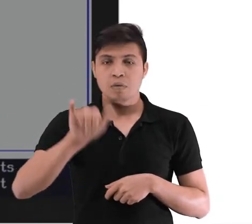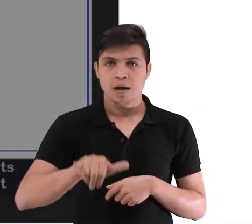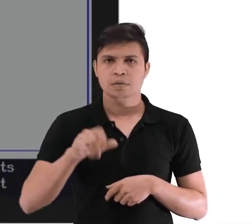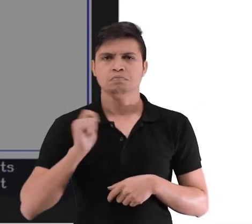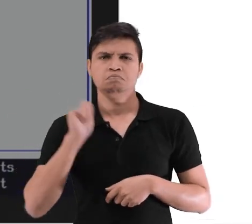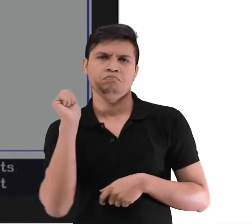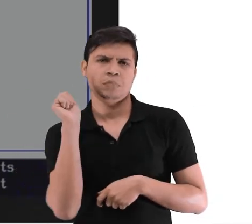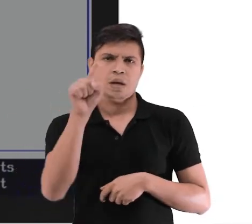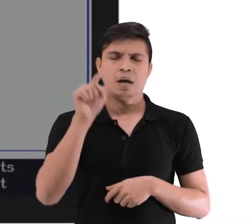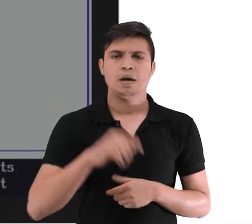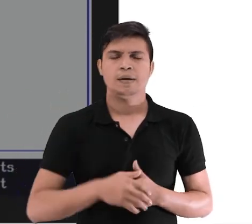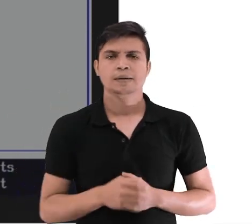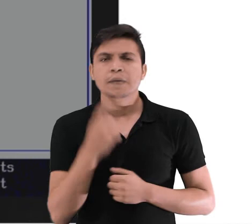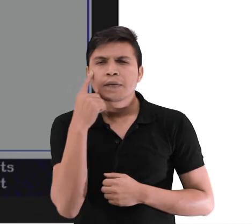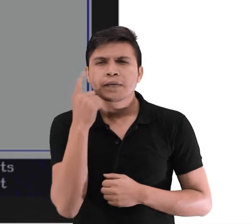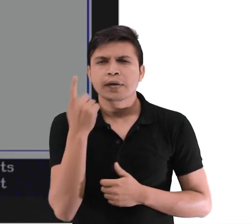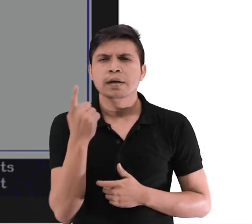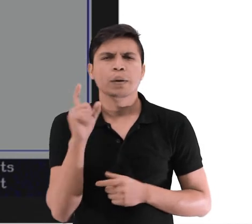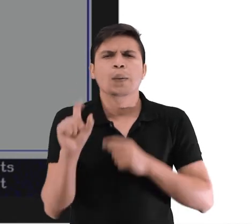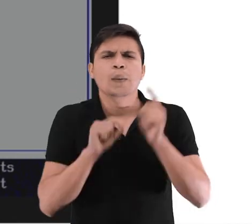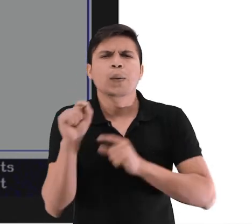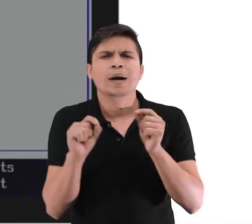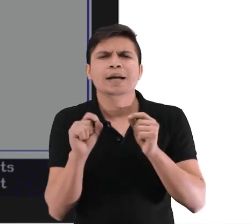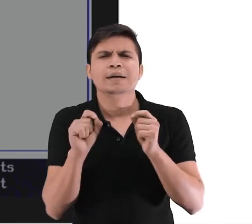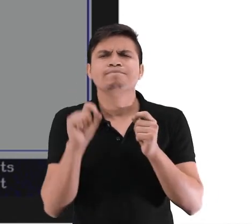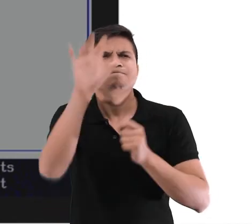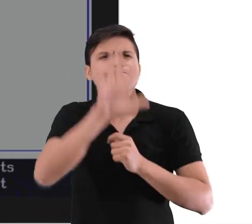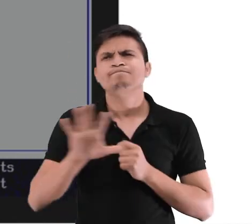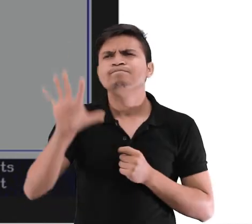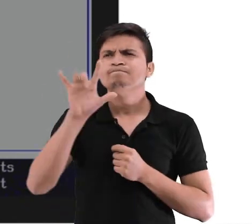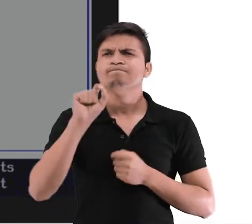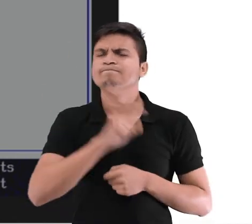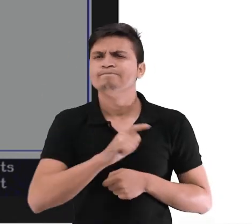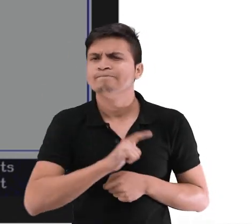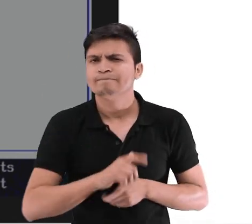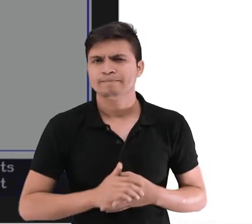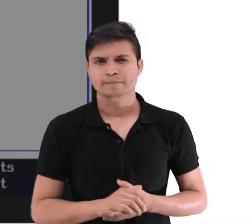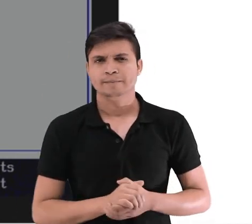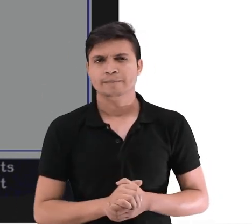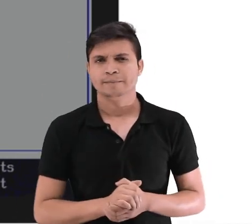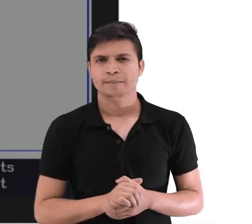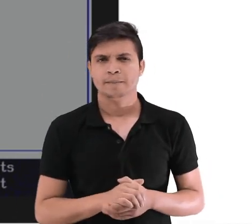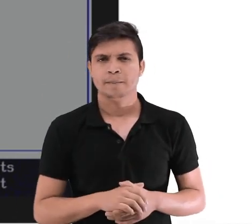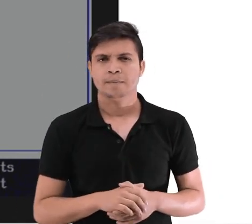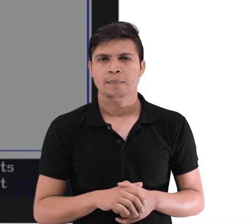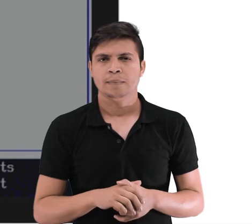Enter e ver o que dentro dessa configuração tem. Tá certo? Pronto. Agora, olhando aqui